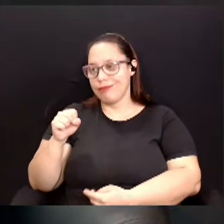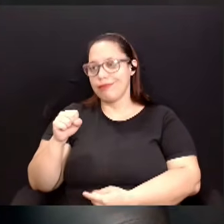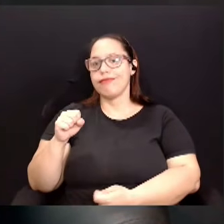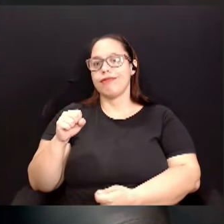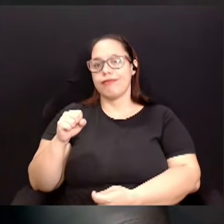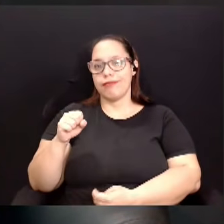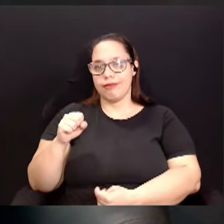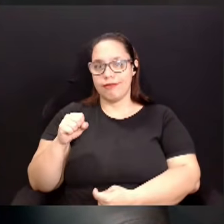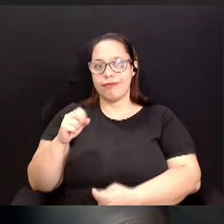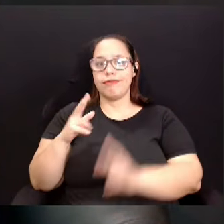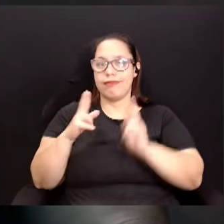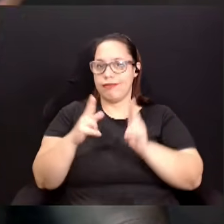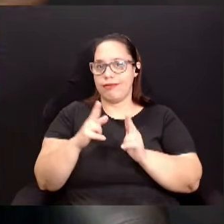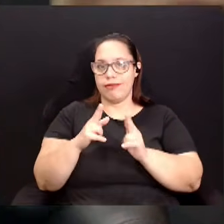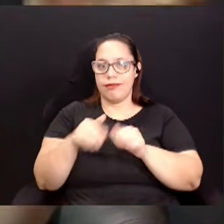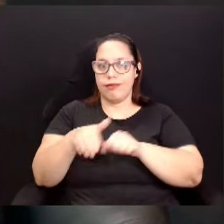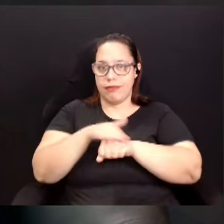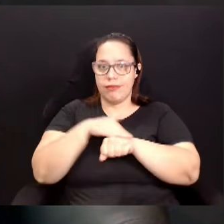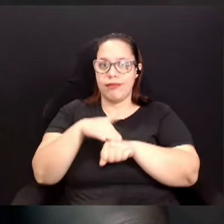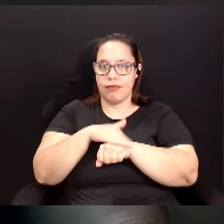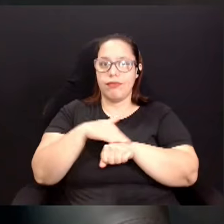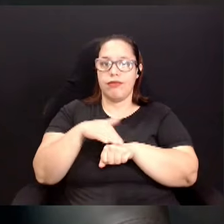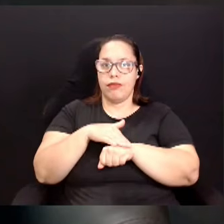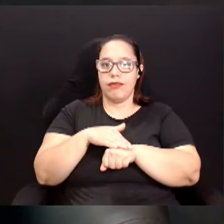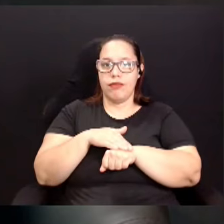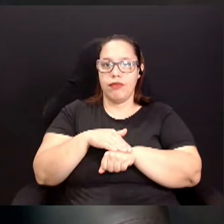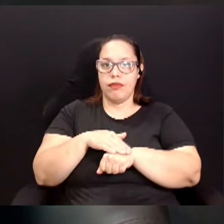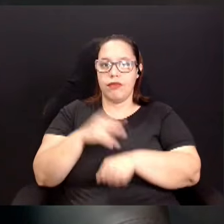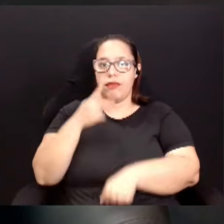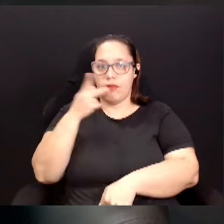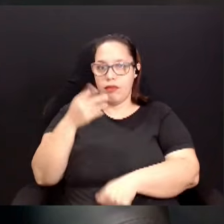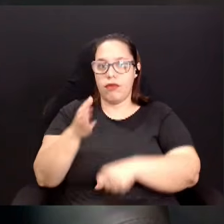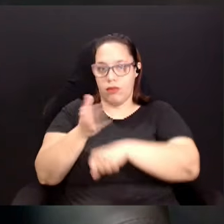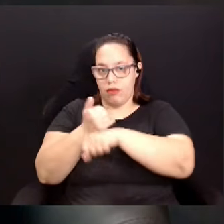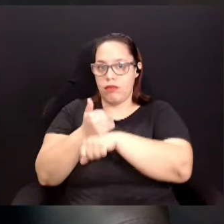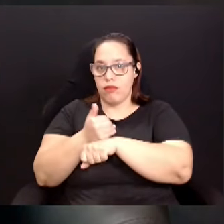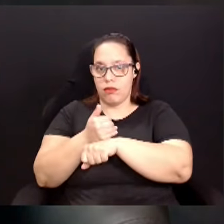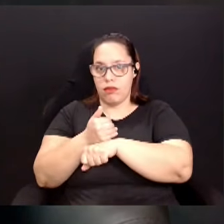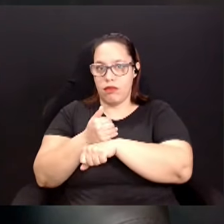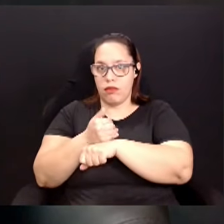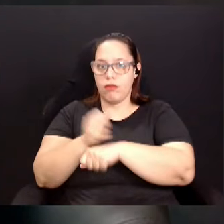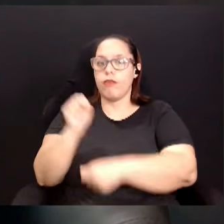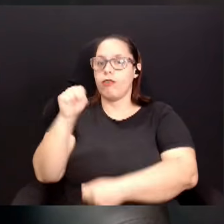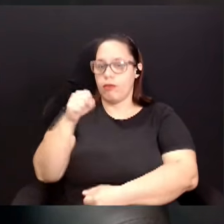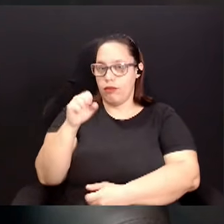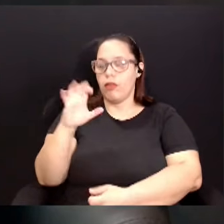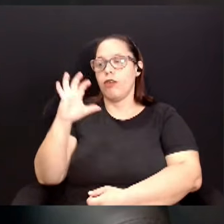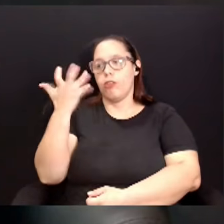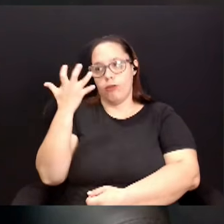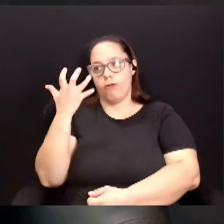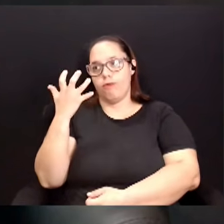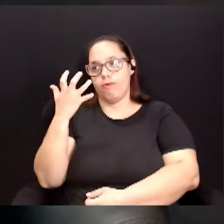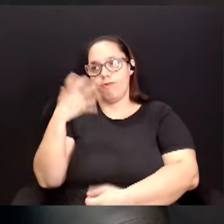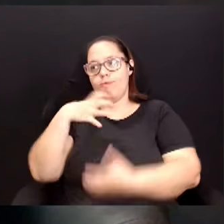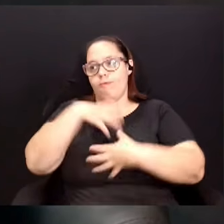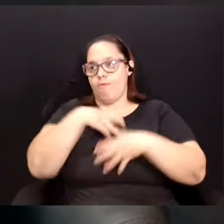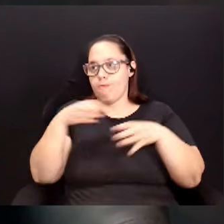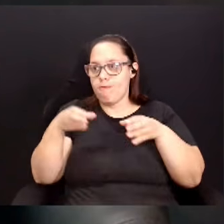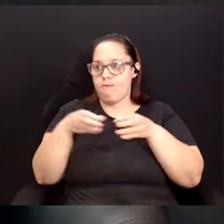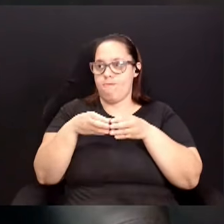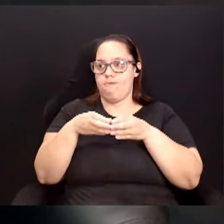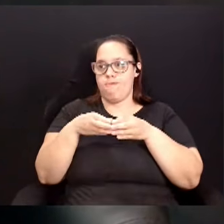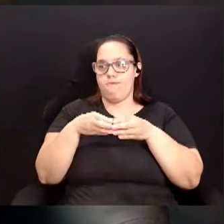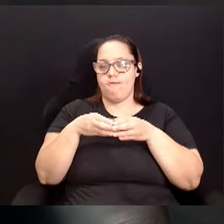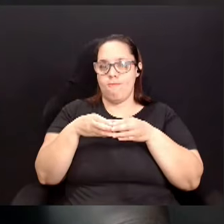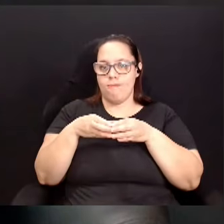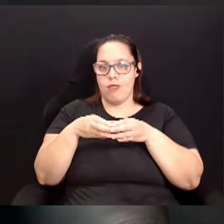dinâmica que eu comentei, né, na sua questão anterior. Sim. Mas sim, pode arruinar o espírito de equipe, fica